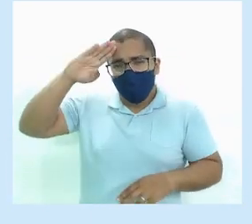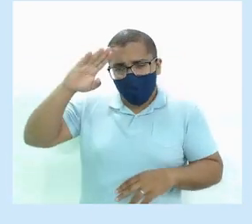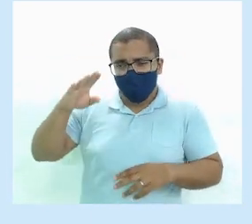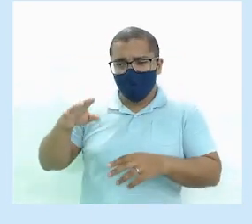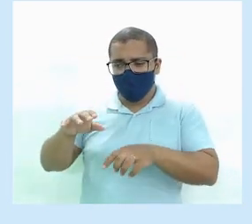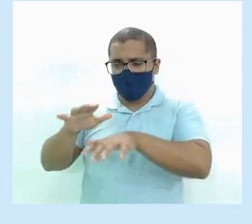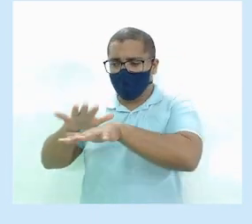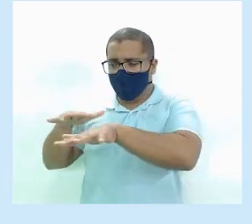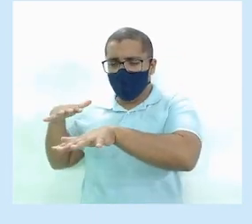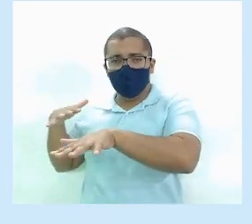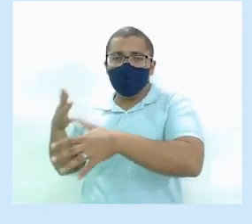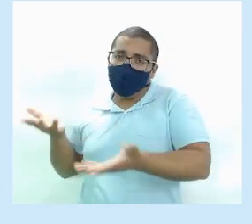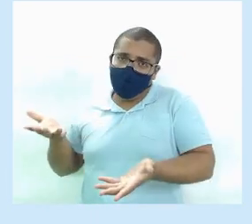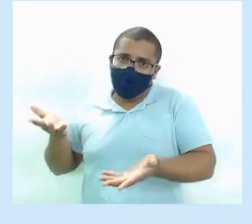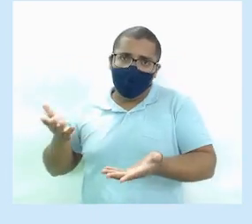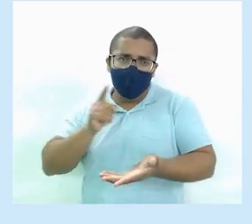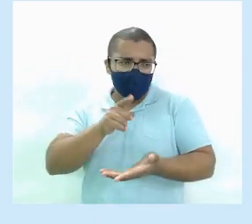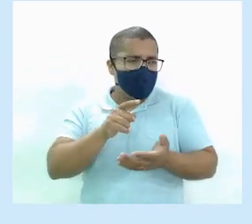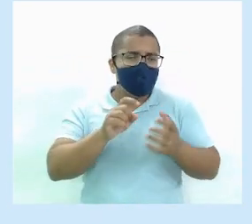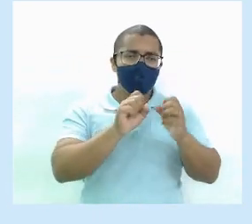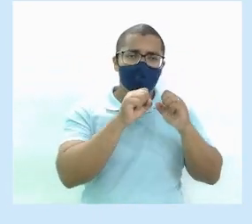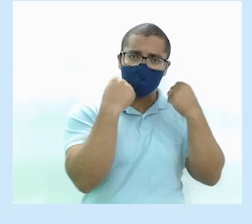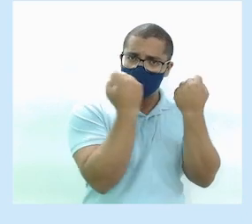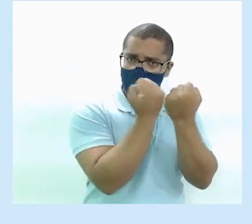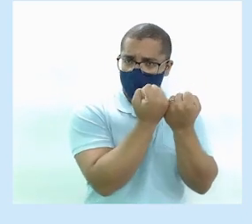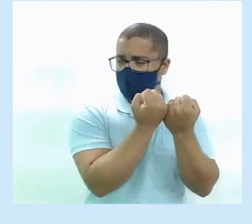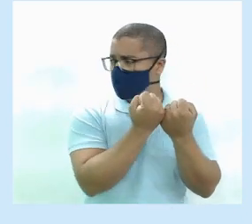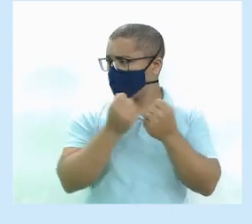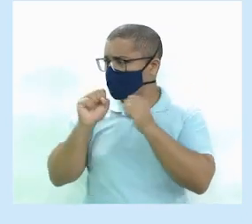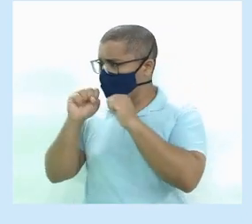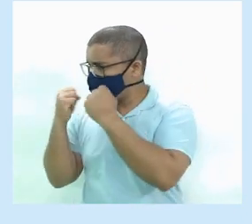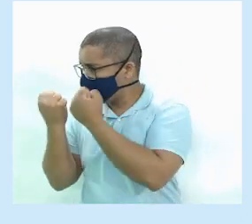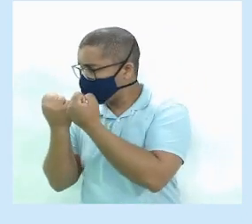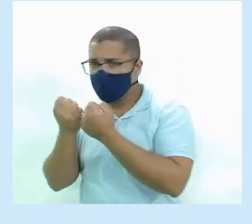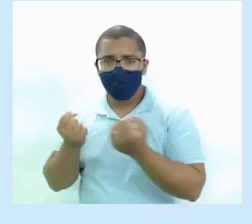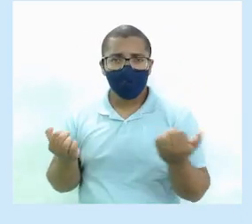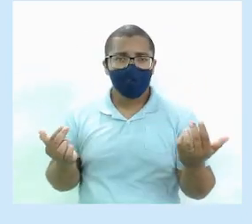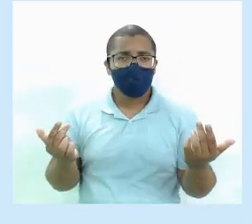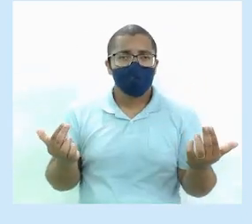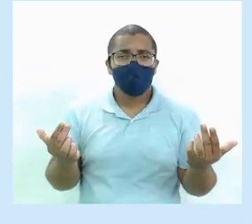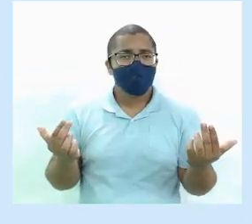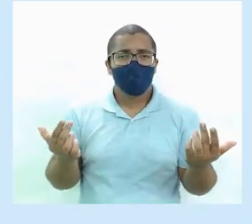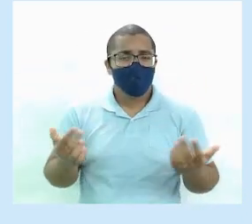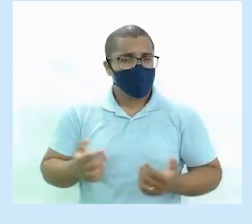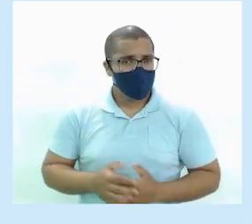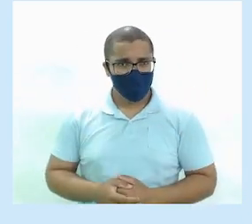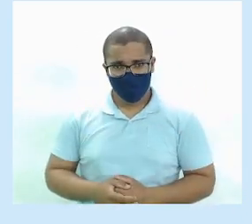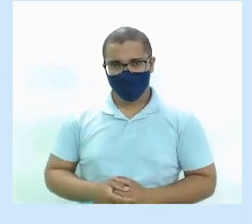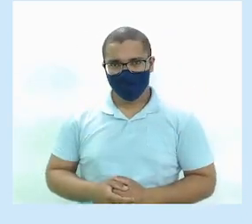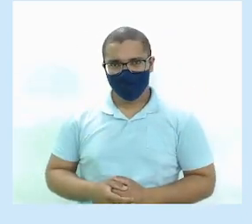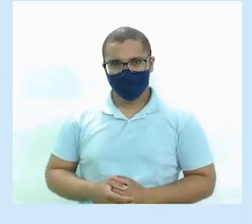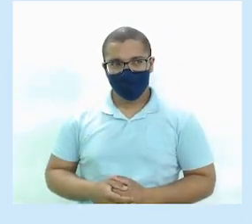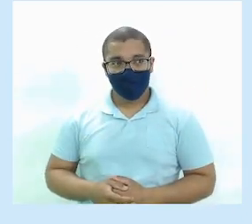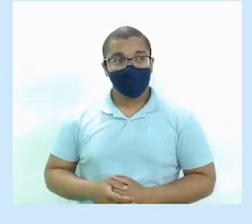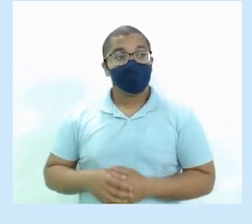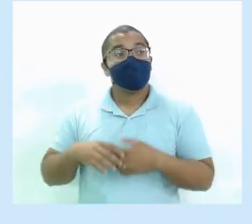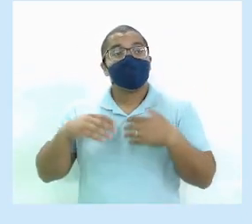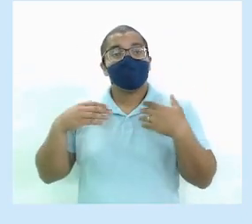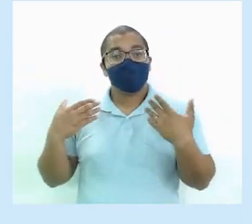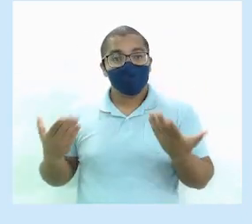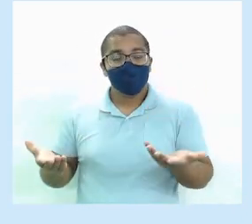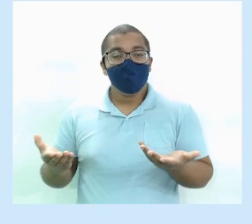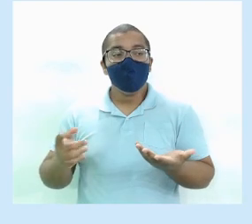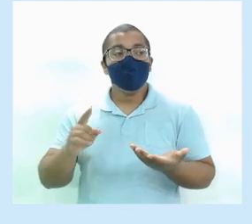de sociedade, era a mesma coisa, não mudava nada, tá certo? Então, o que é que a